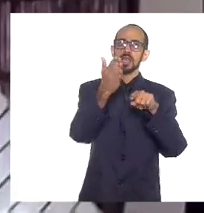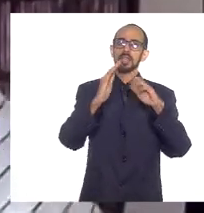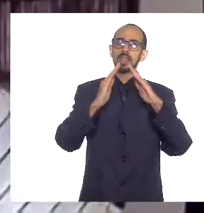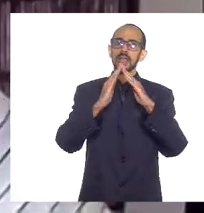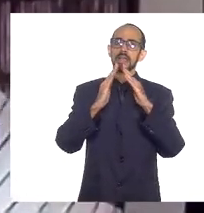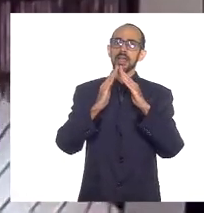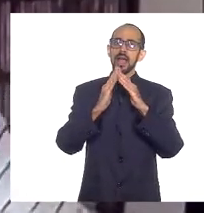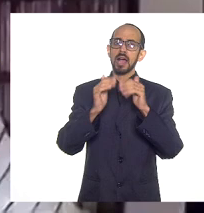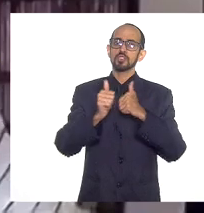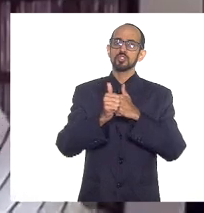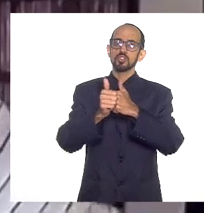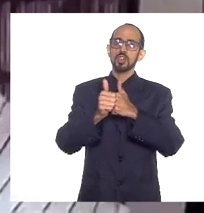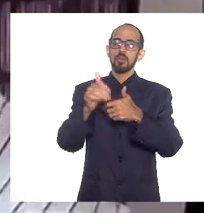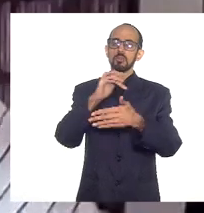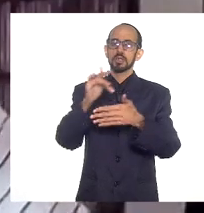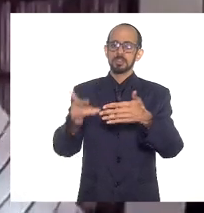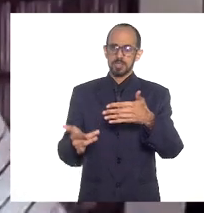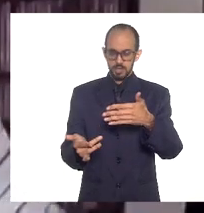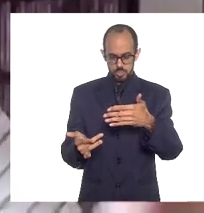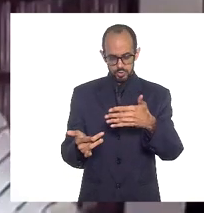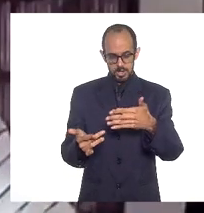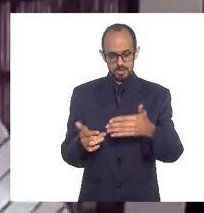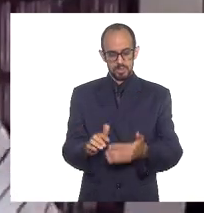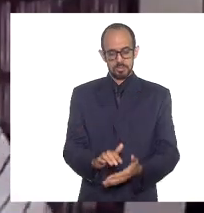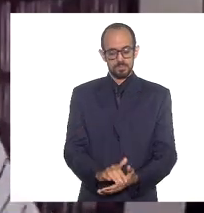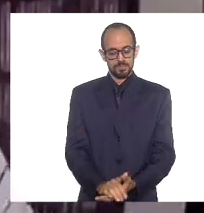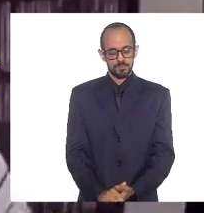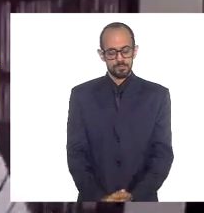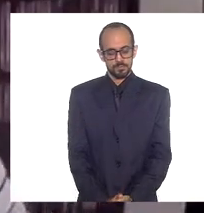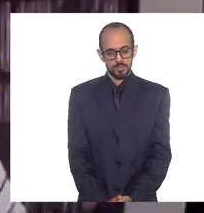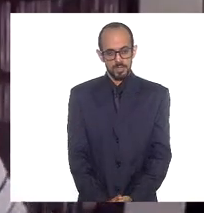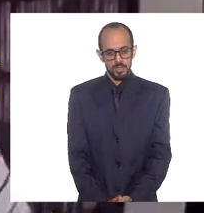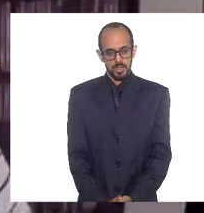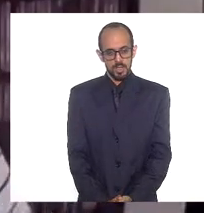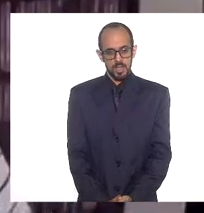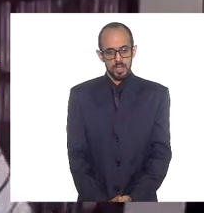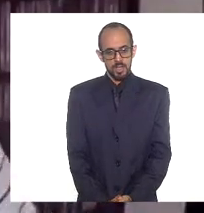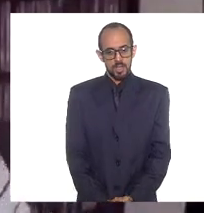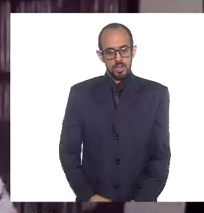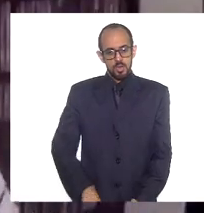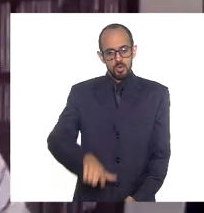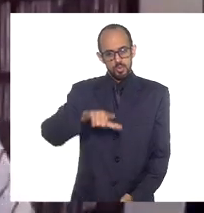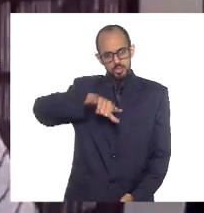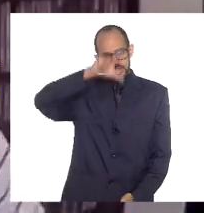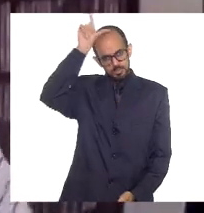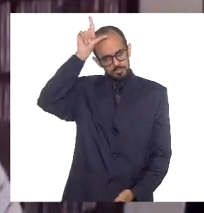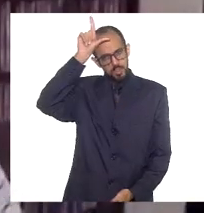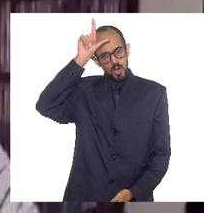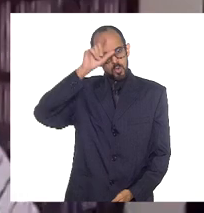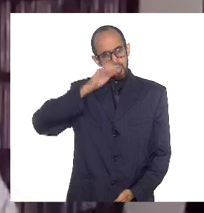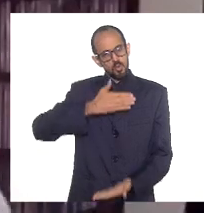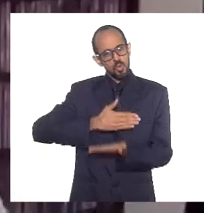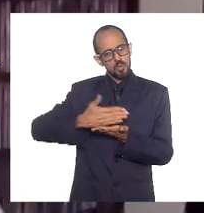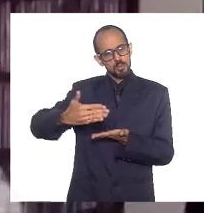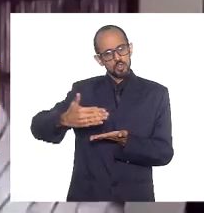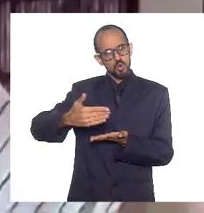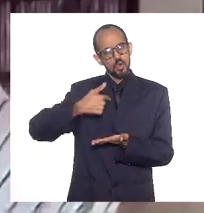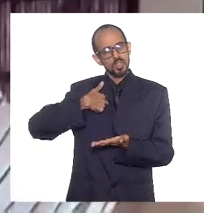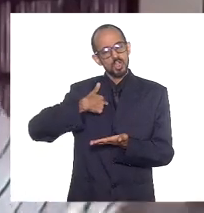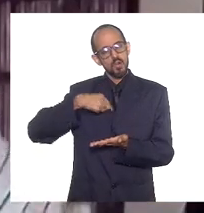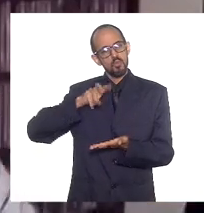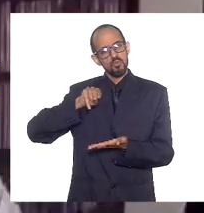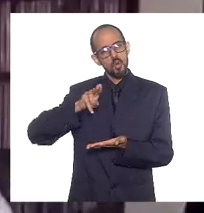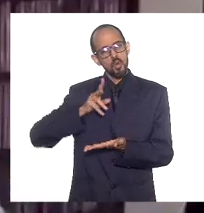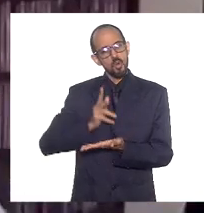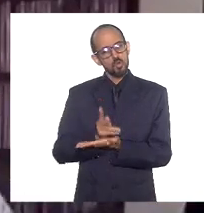acompanham pelas redes sociais. O deputado Luiz Paulo deu o tom, eu vou continuar nessa toada, ou na